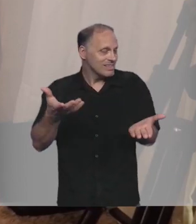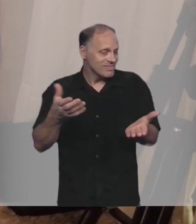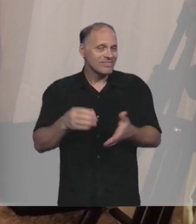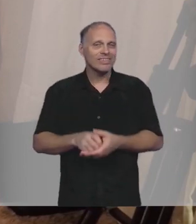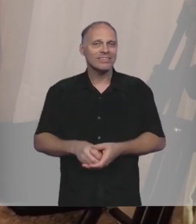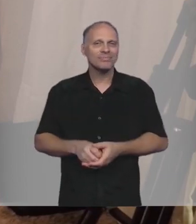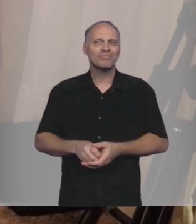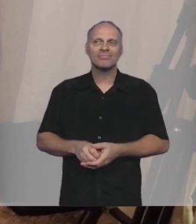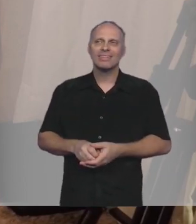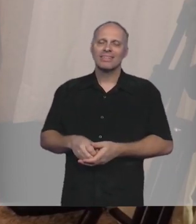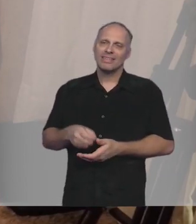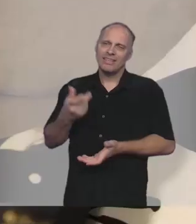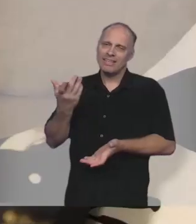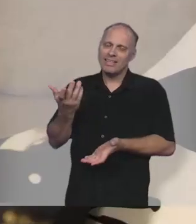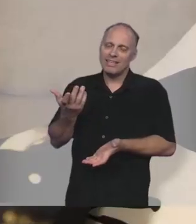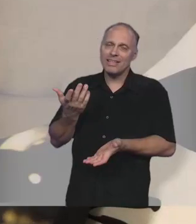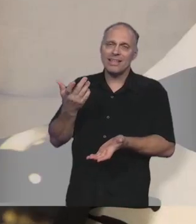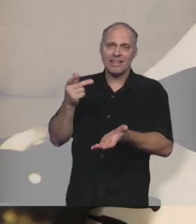sim,